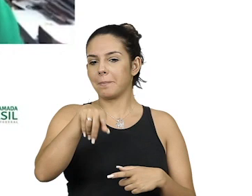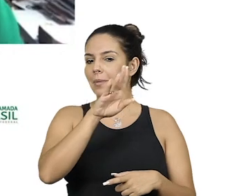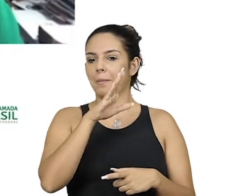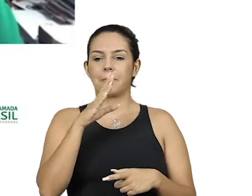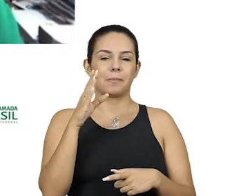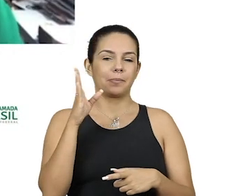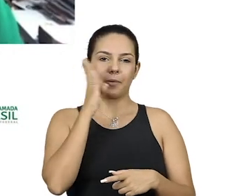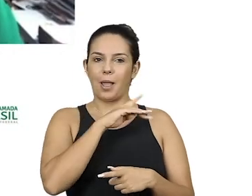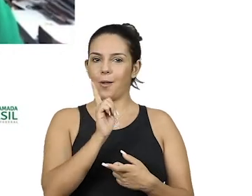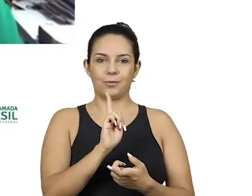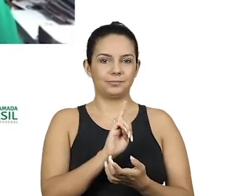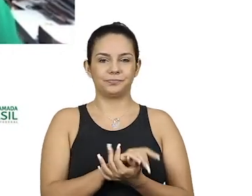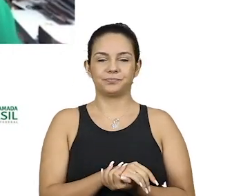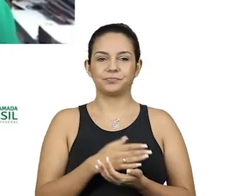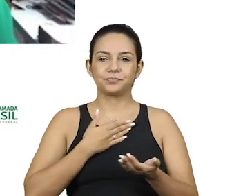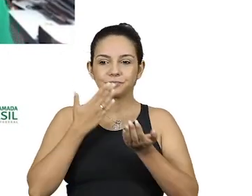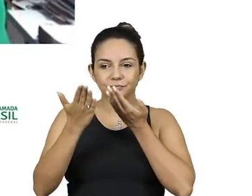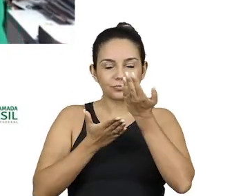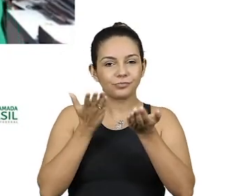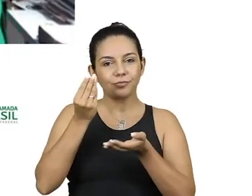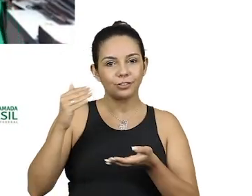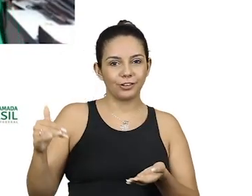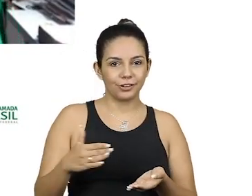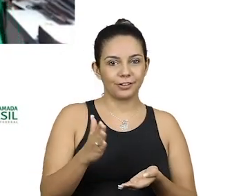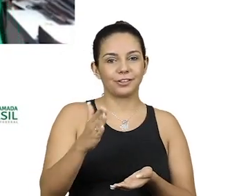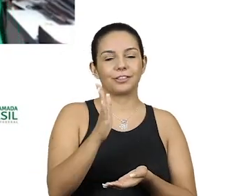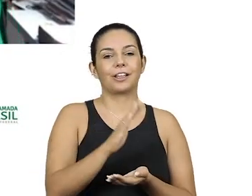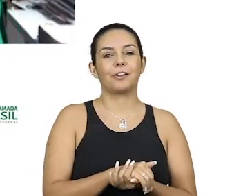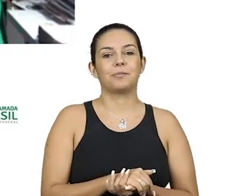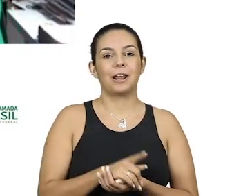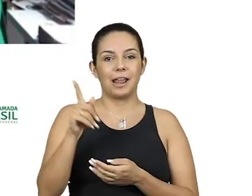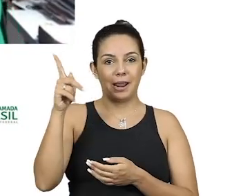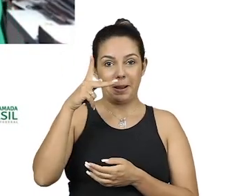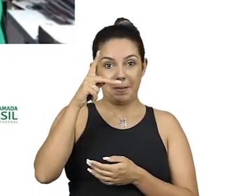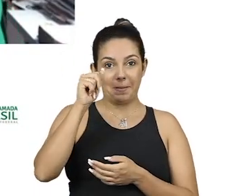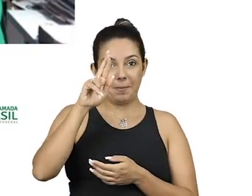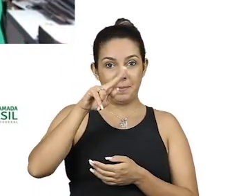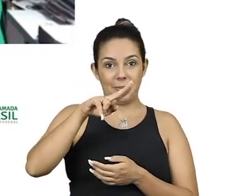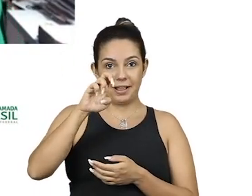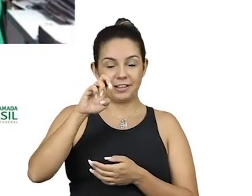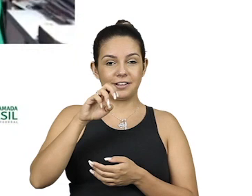é inofensiva. Eu lidei com muita cobra no Parque Lage.